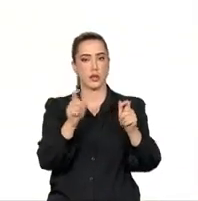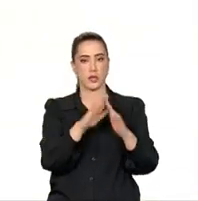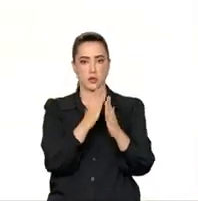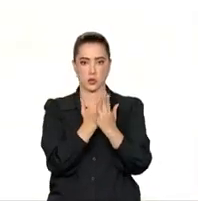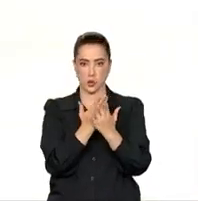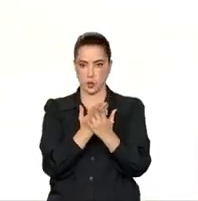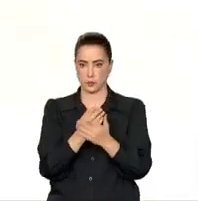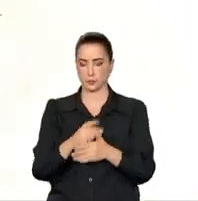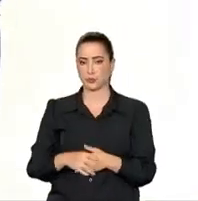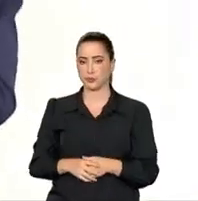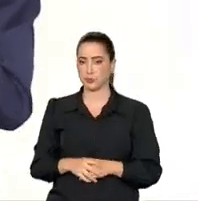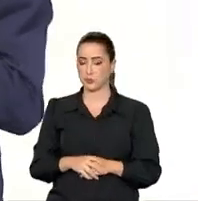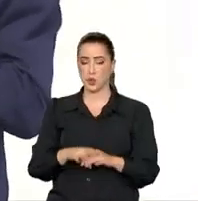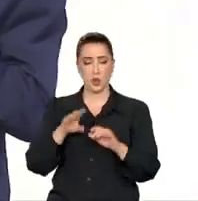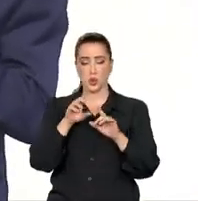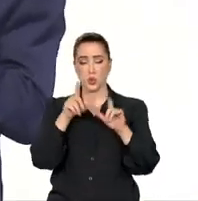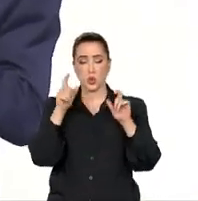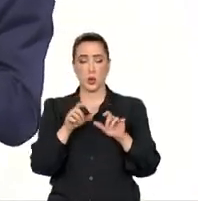educação. E lá,